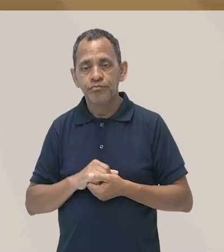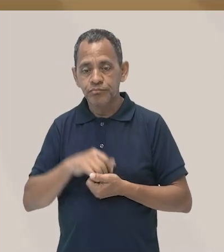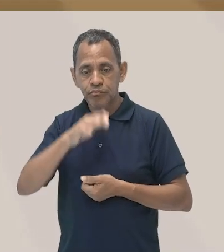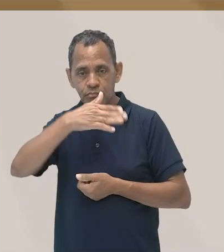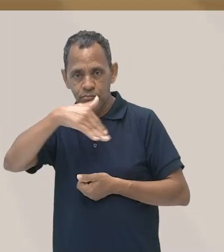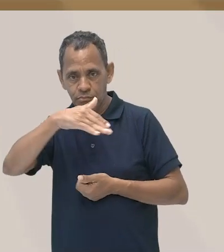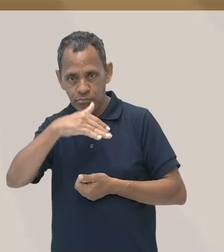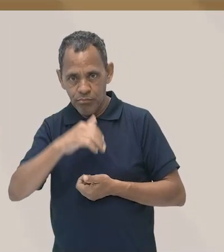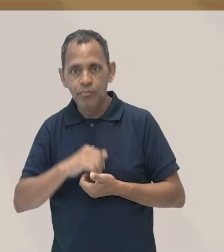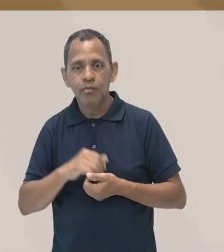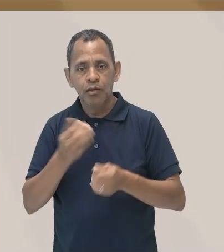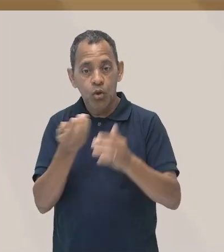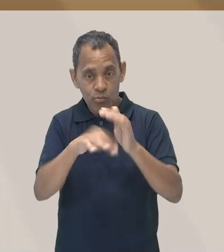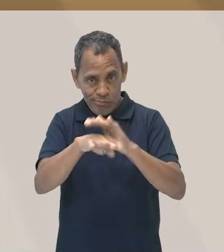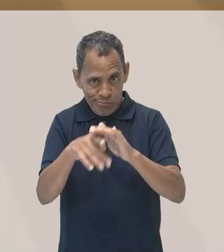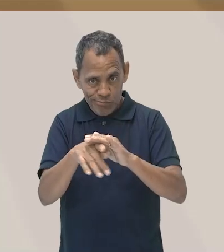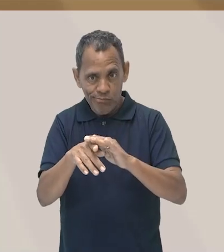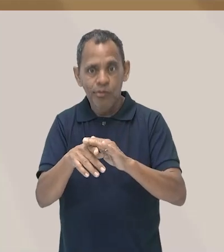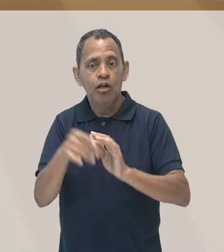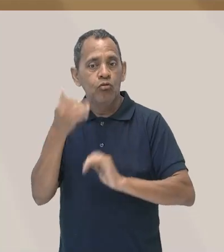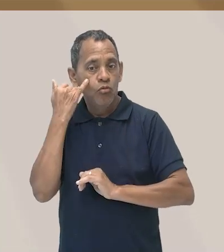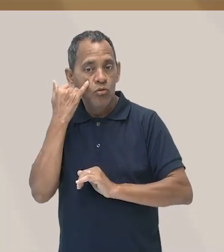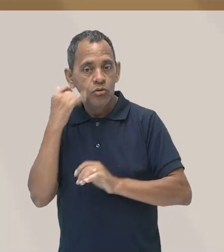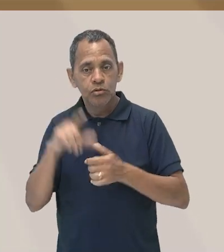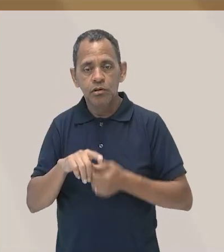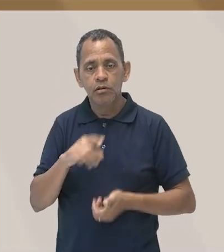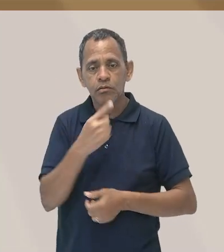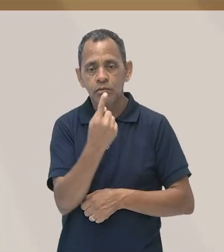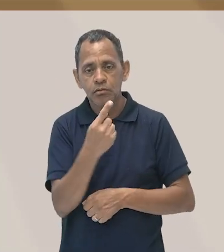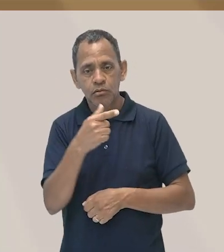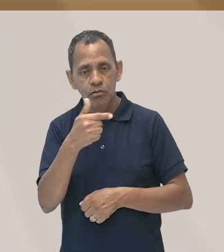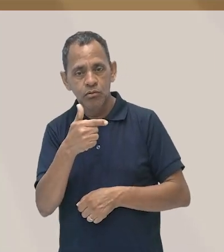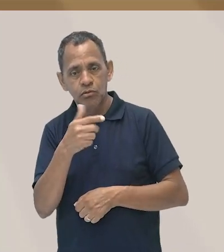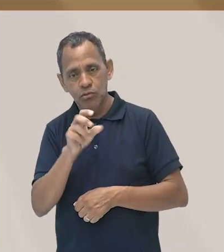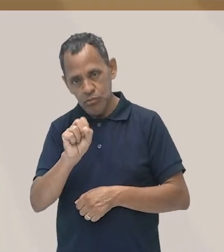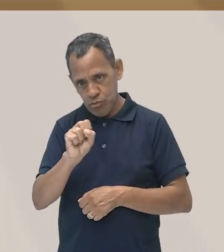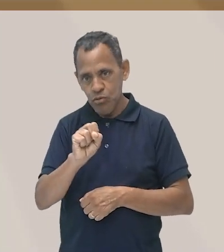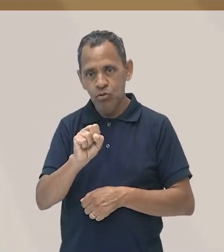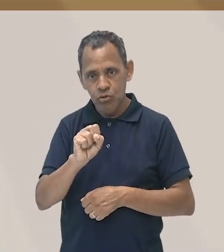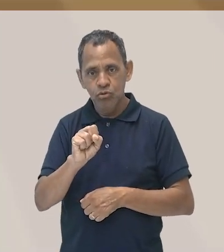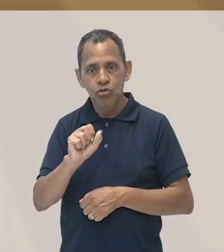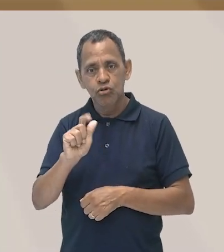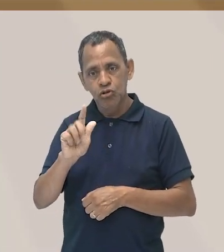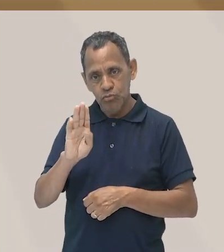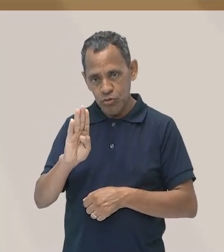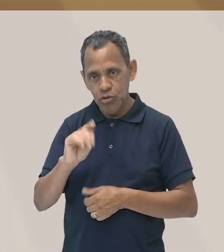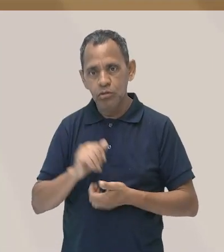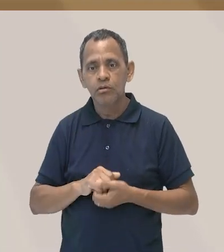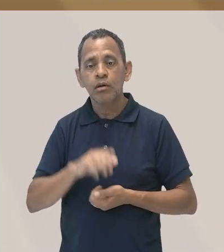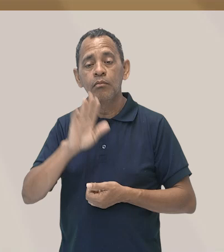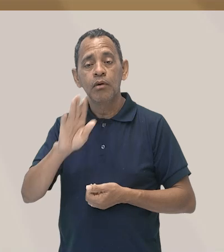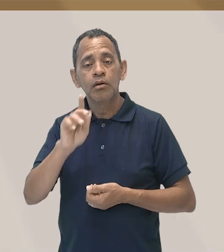armazenamento interno de seu celular é de 128 gigabytes, mas já estão sendo utilizados